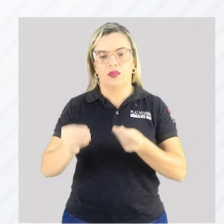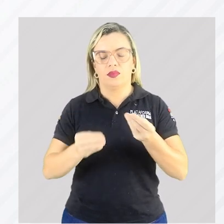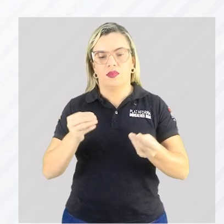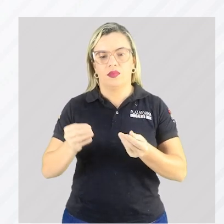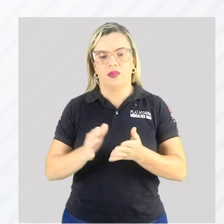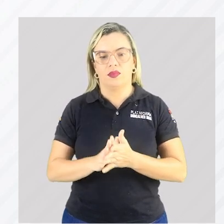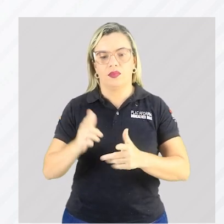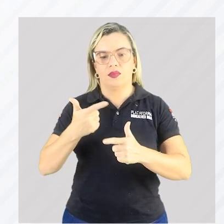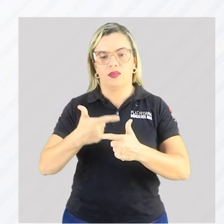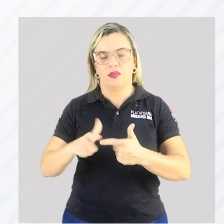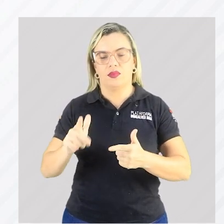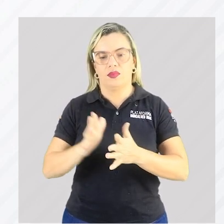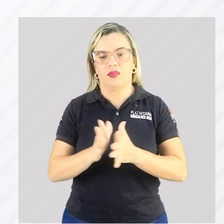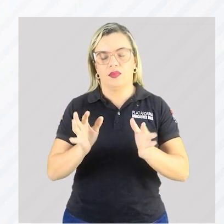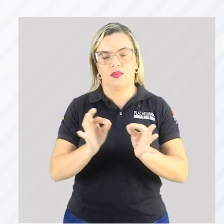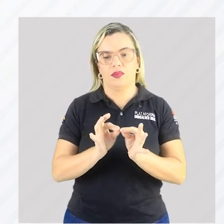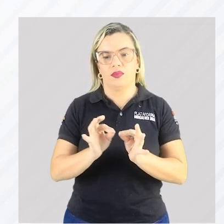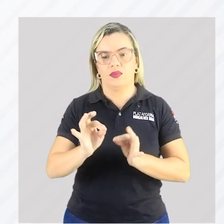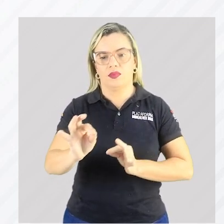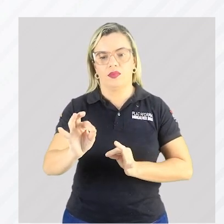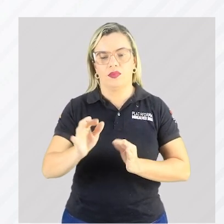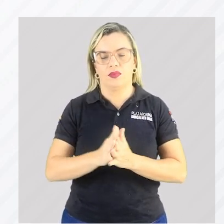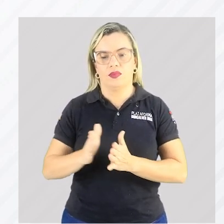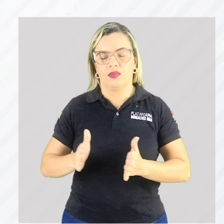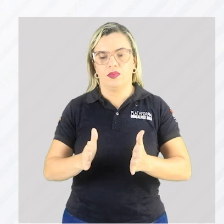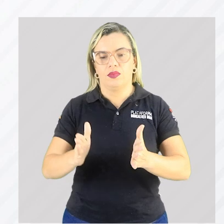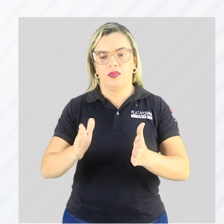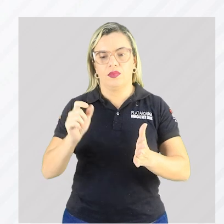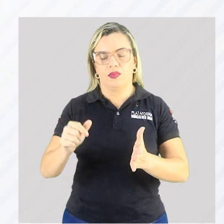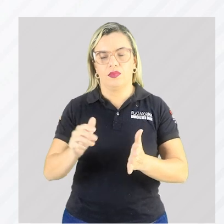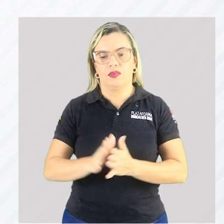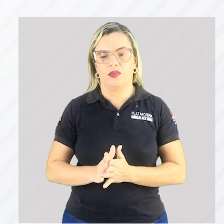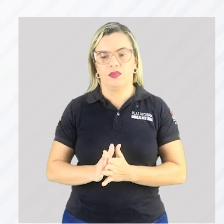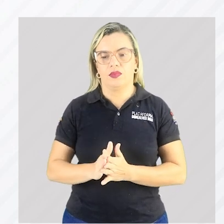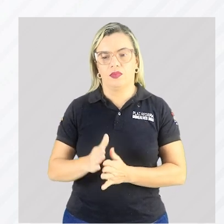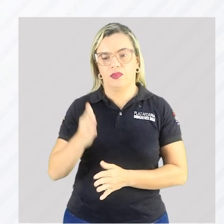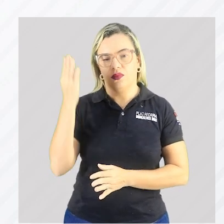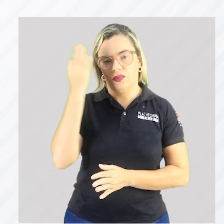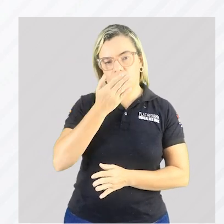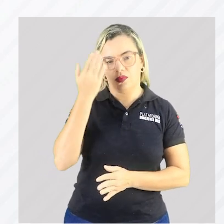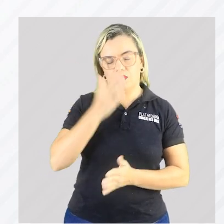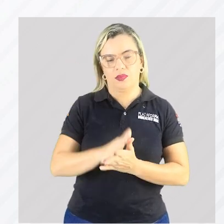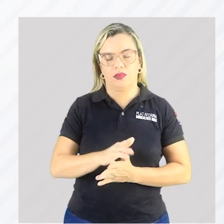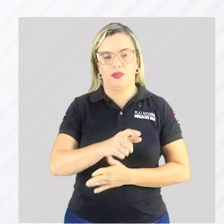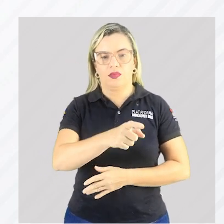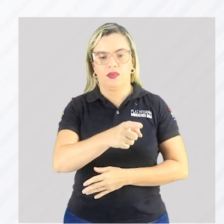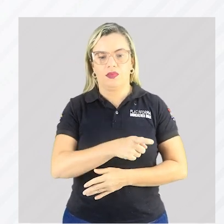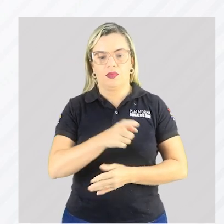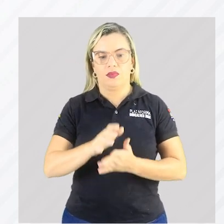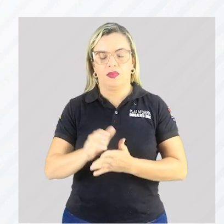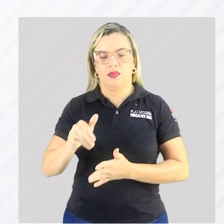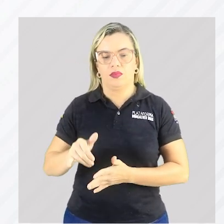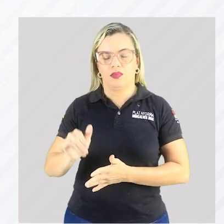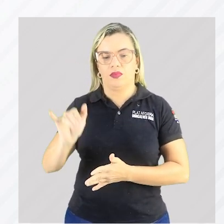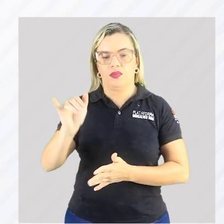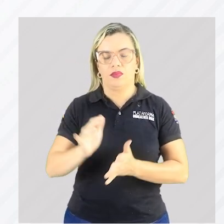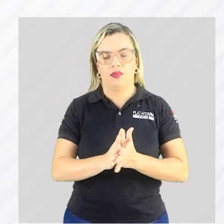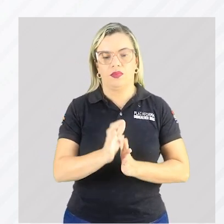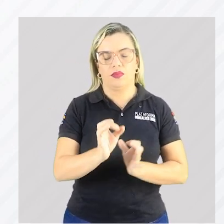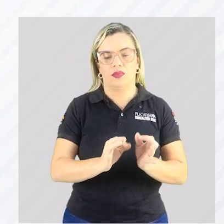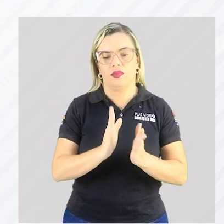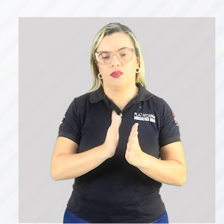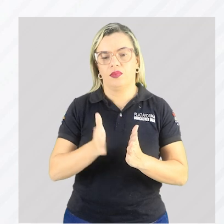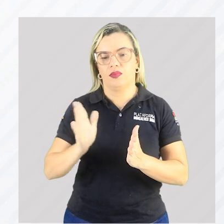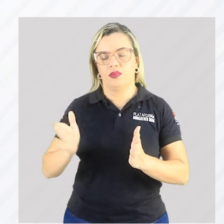A razão entre as distâncias percorridas às cegas por X e